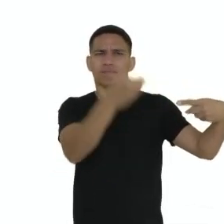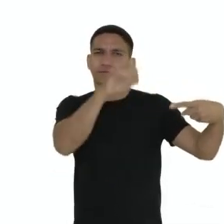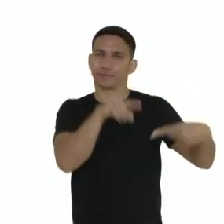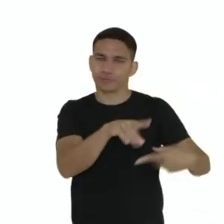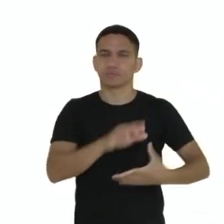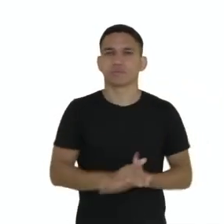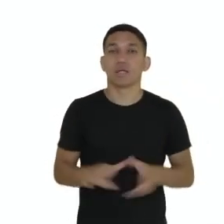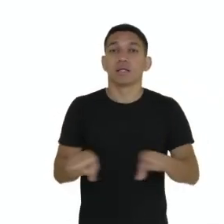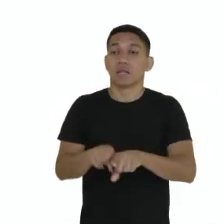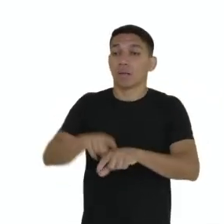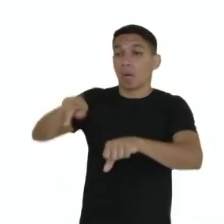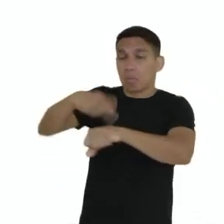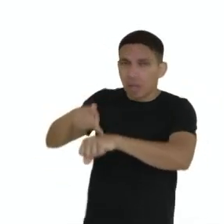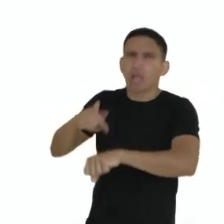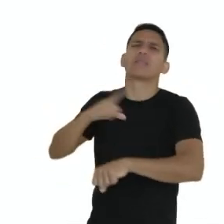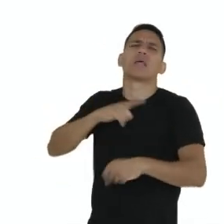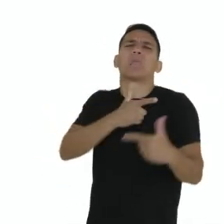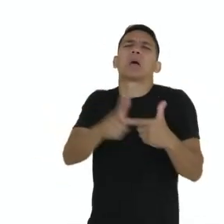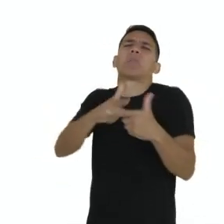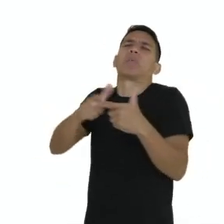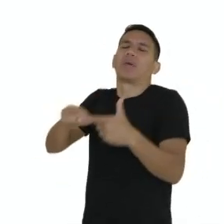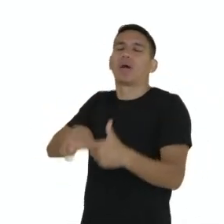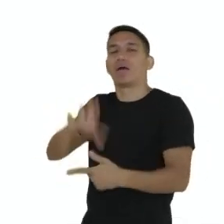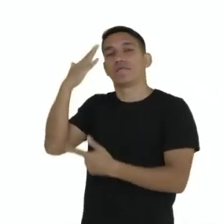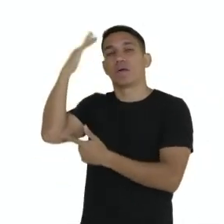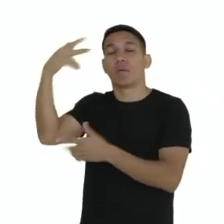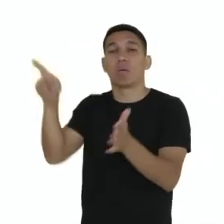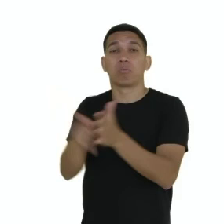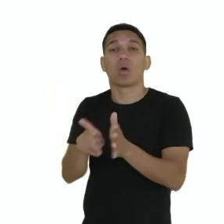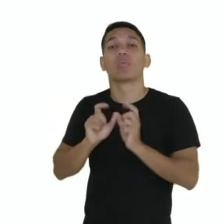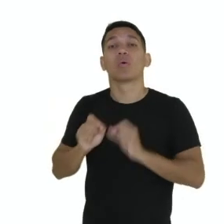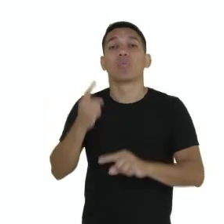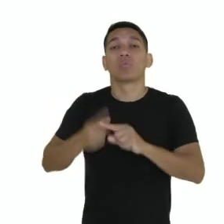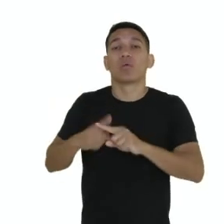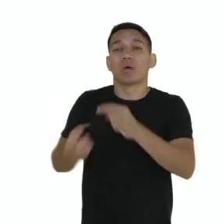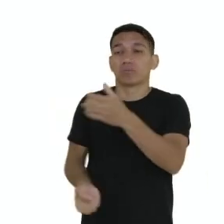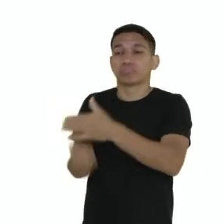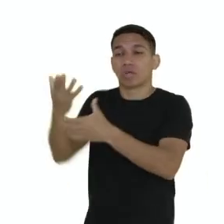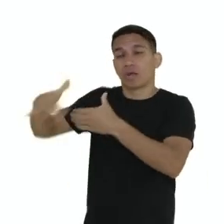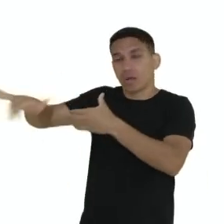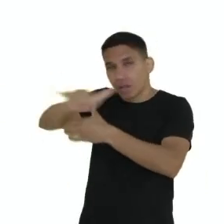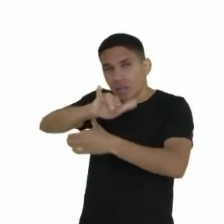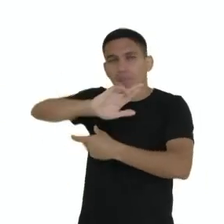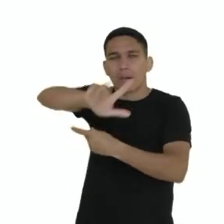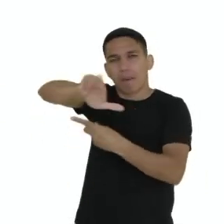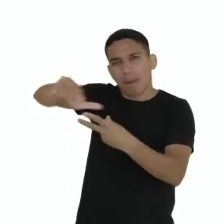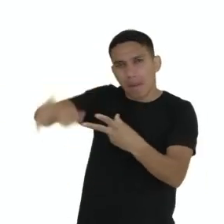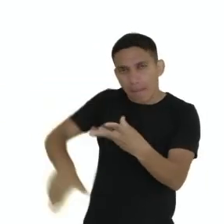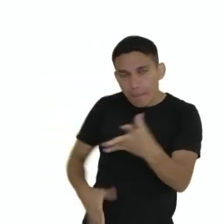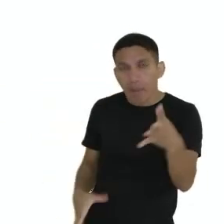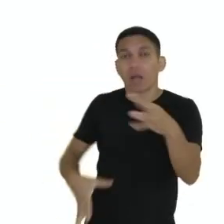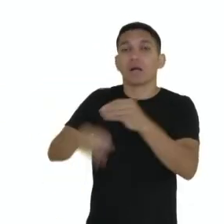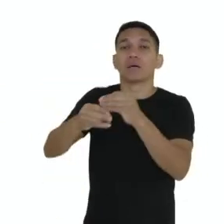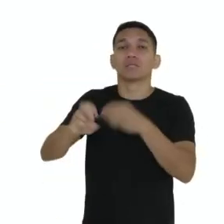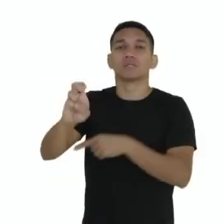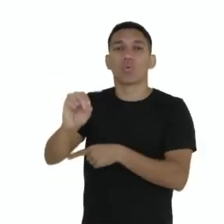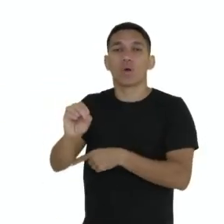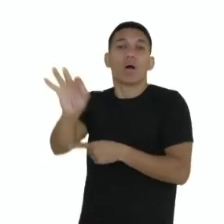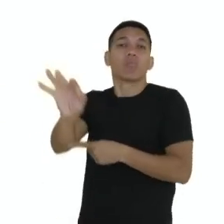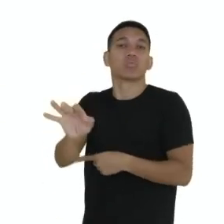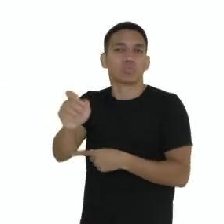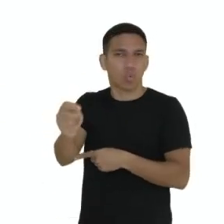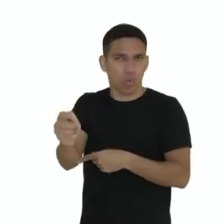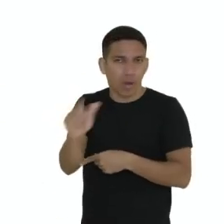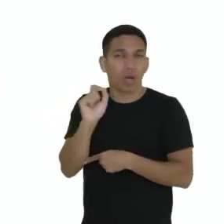nossos problemas, é conhecido por ter uma matriz energética diversificada, composta aproximadamente por 50% da sua